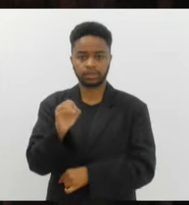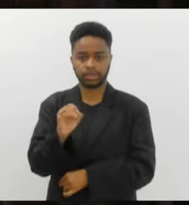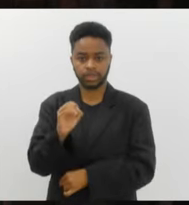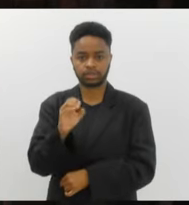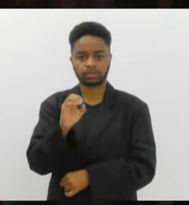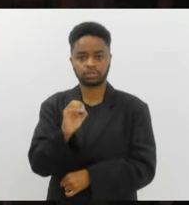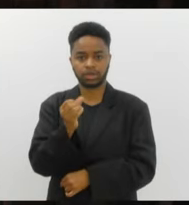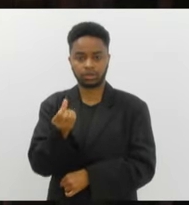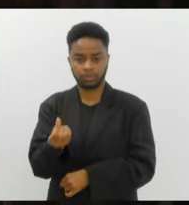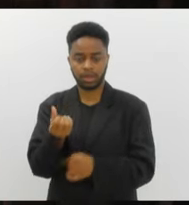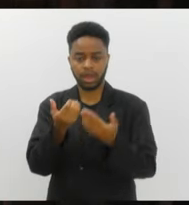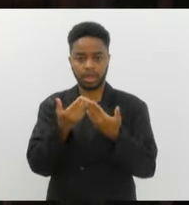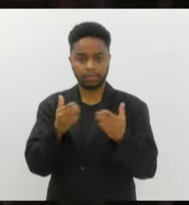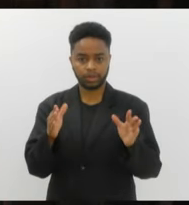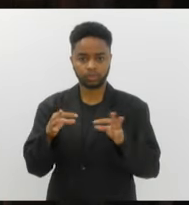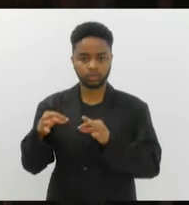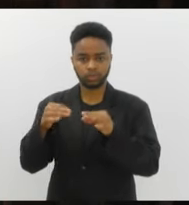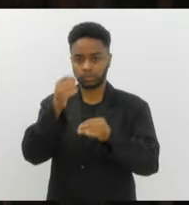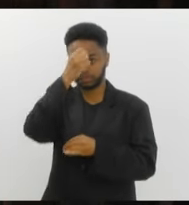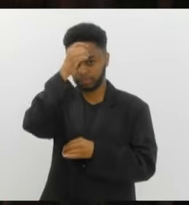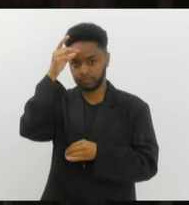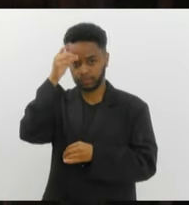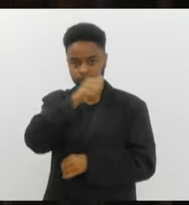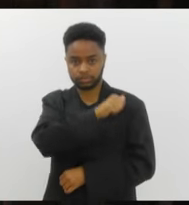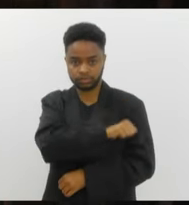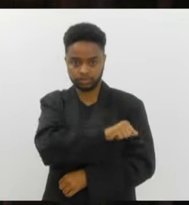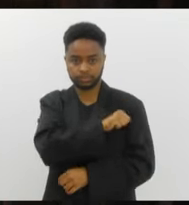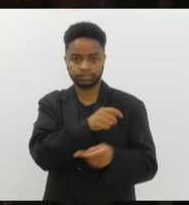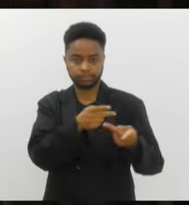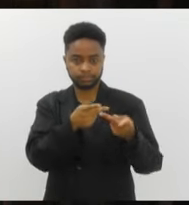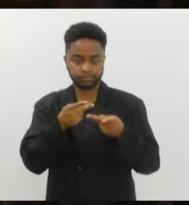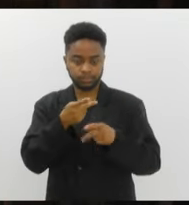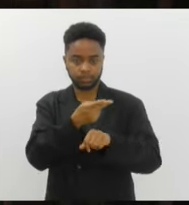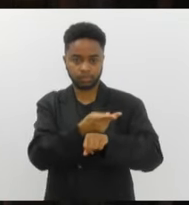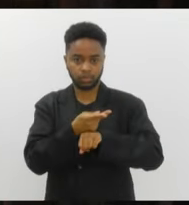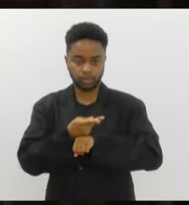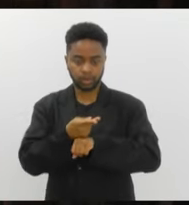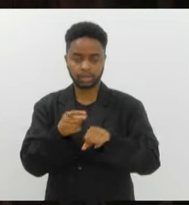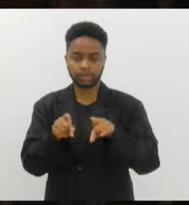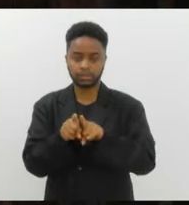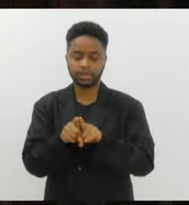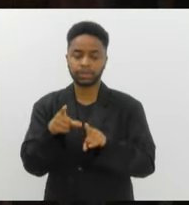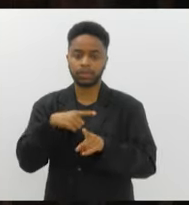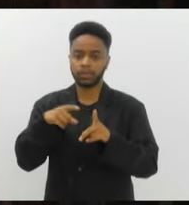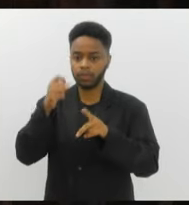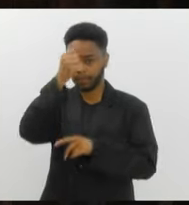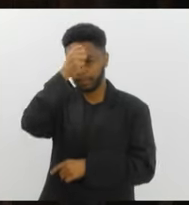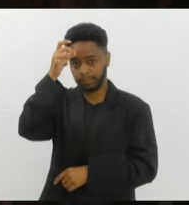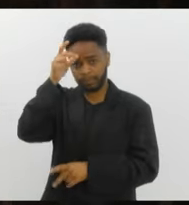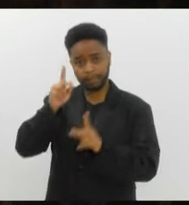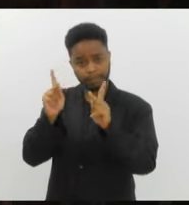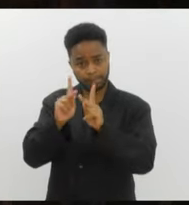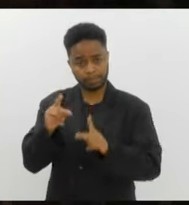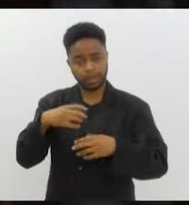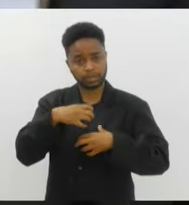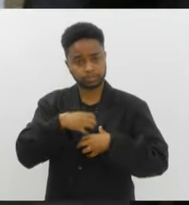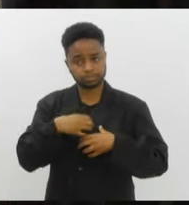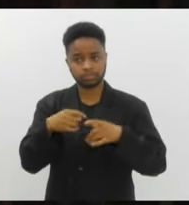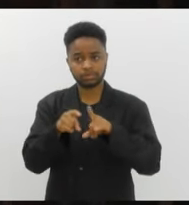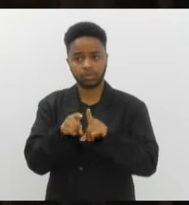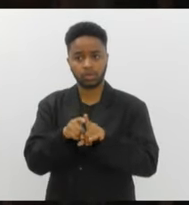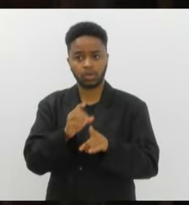para todos os prefeitos do Estado do Rio de Janeiro. Lá tem um prefeito em paz, com muito amor no